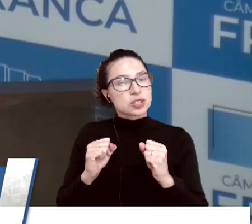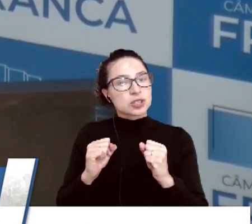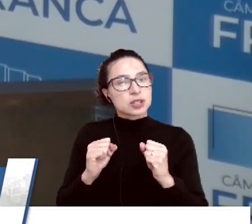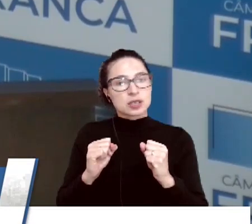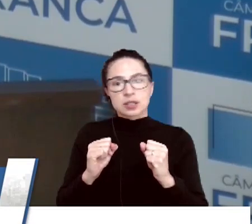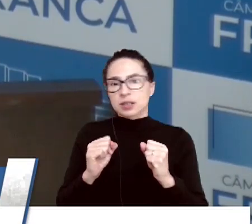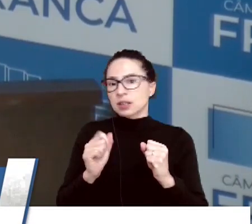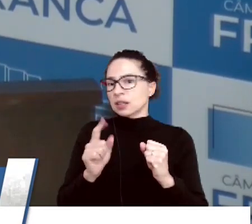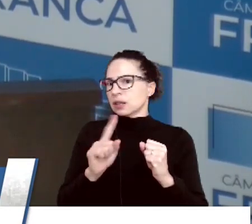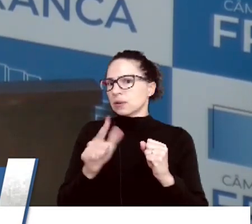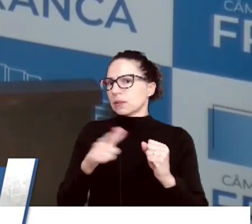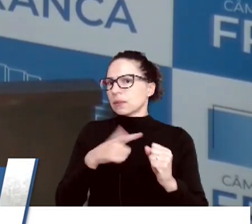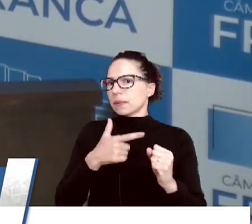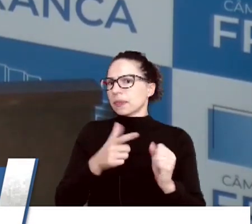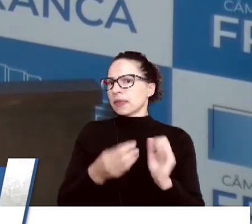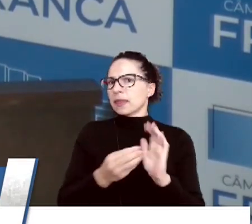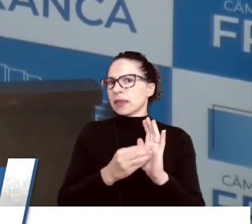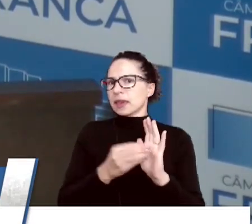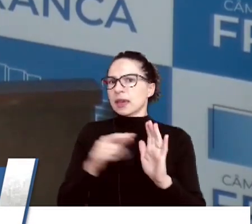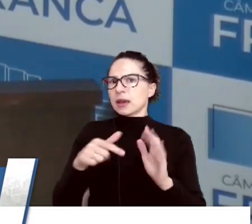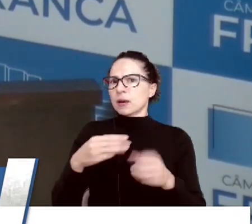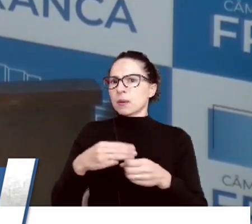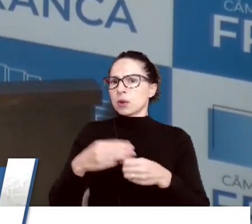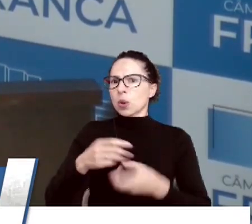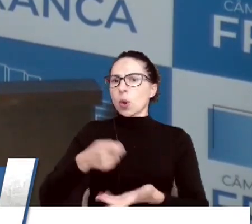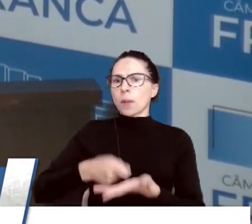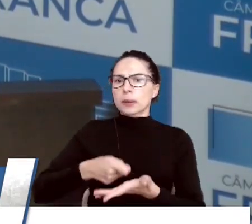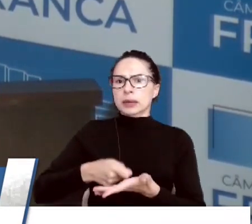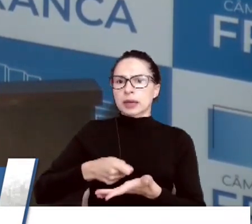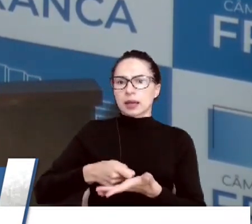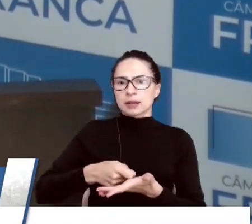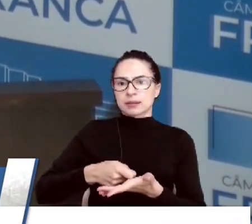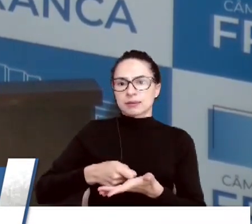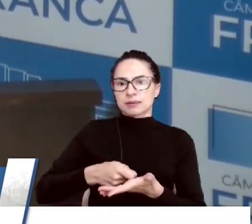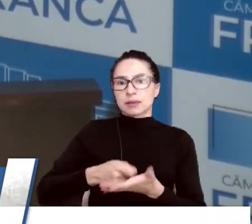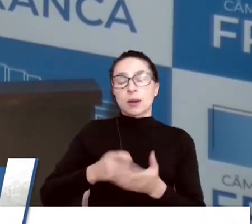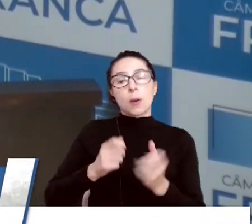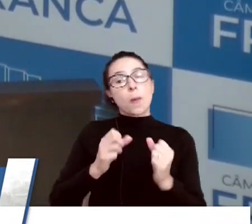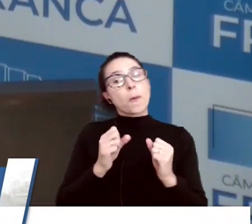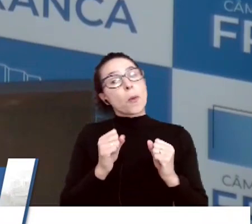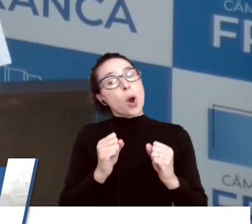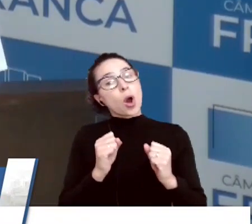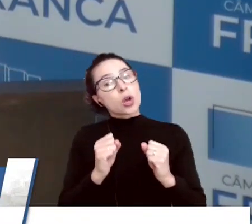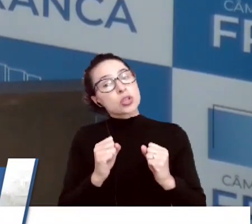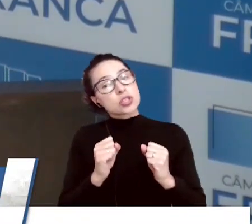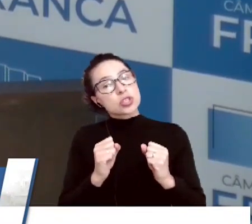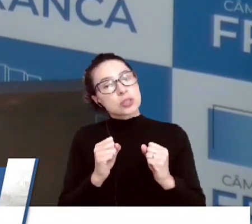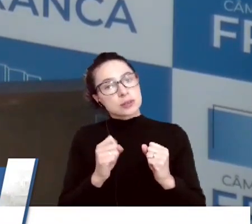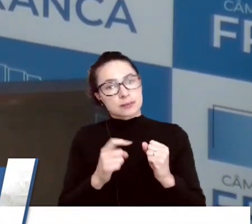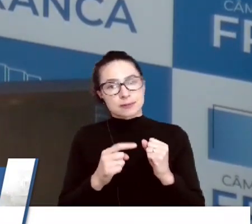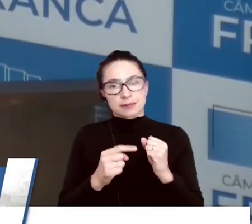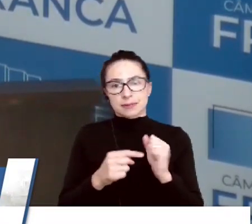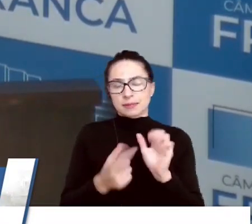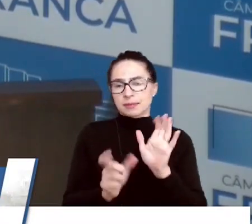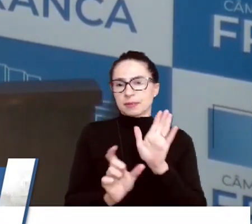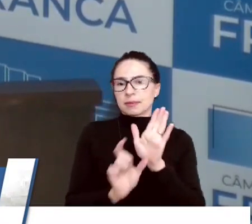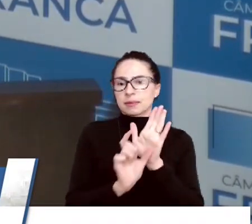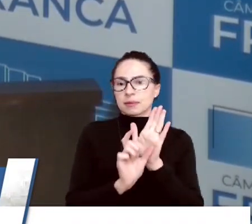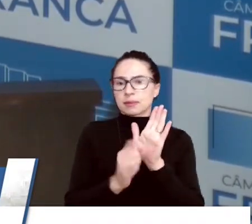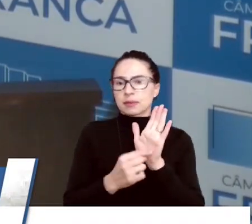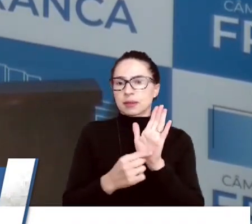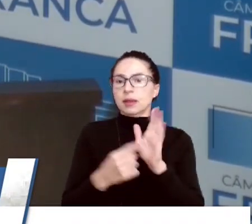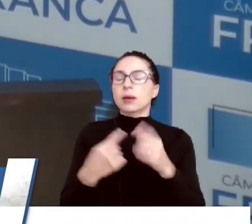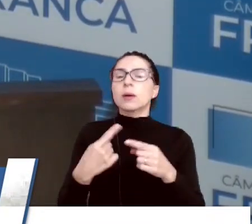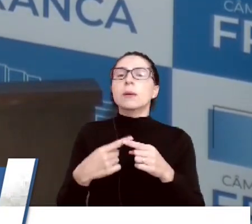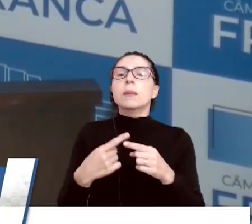não significa que o município é obrigado, poderão, é o termo que está aqui. Por que que